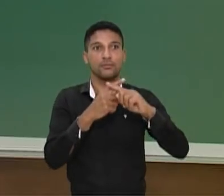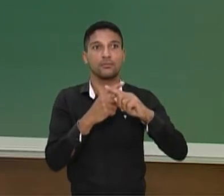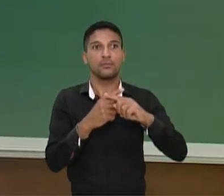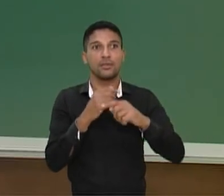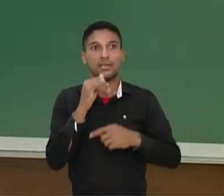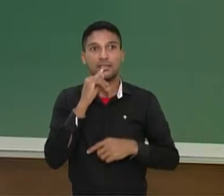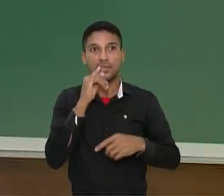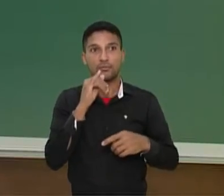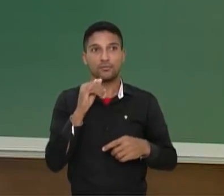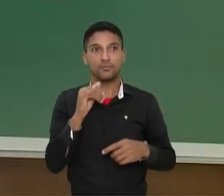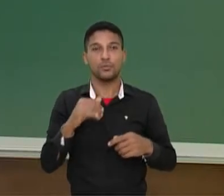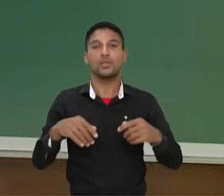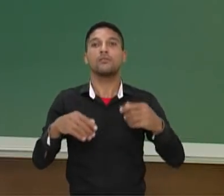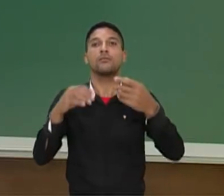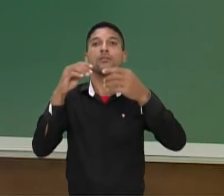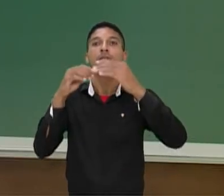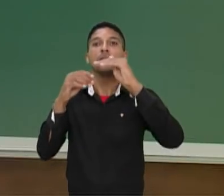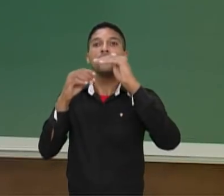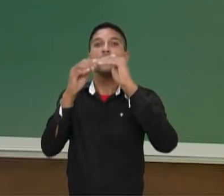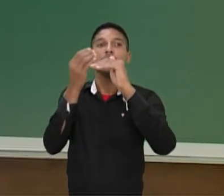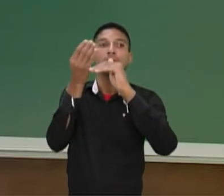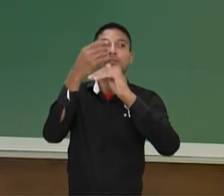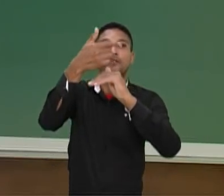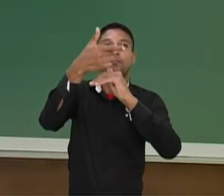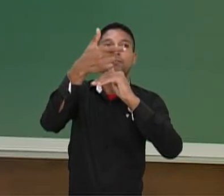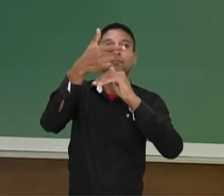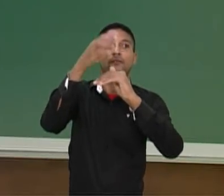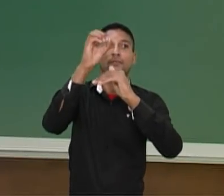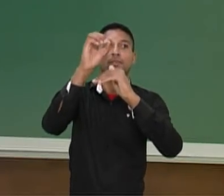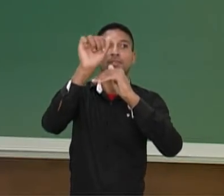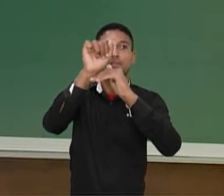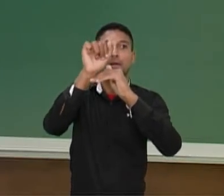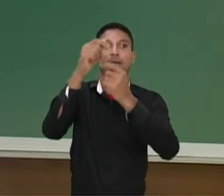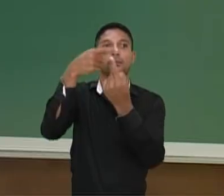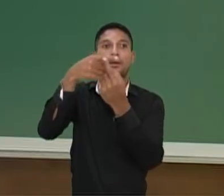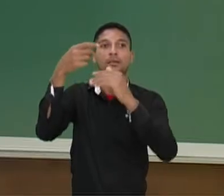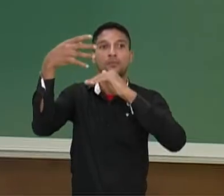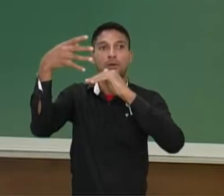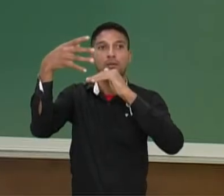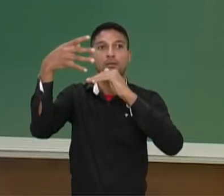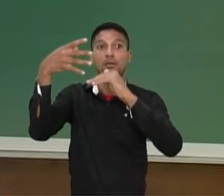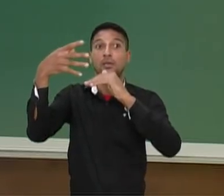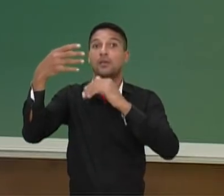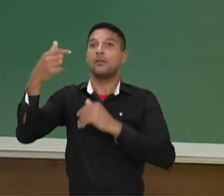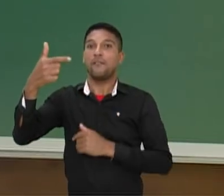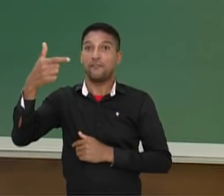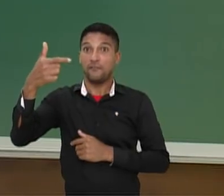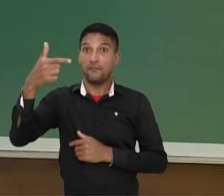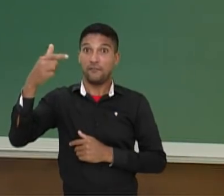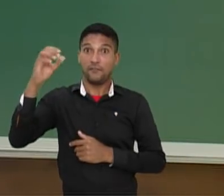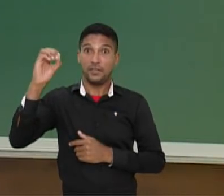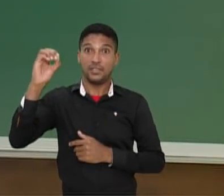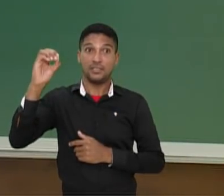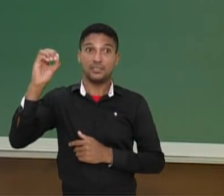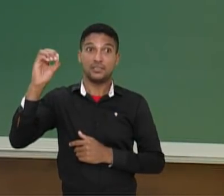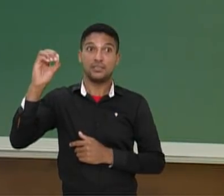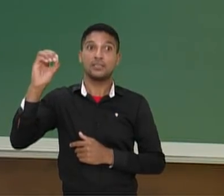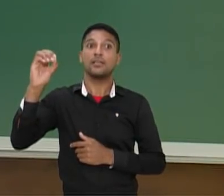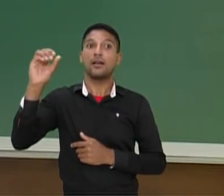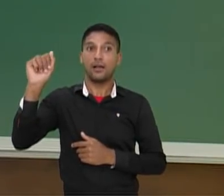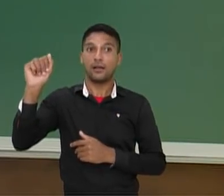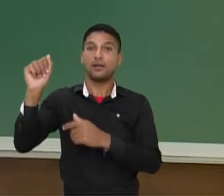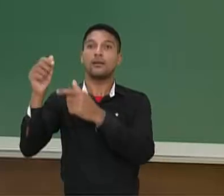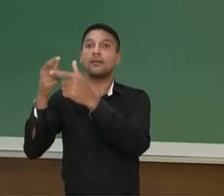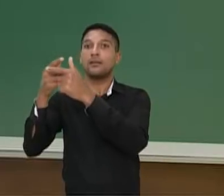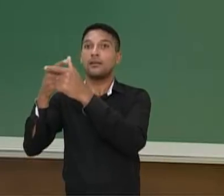sobre 4 e o 4 sobre 4. Para que isso, professora? Para simplificar. Gente, simplificar